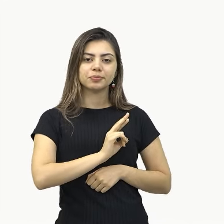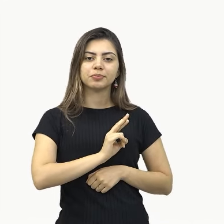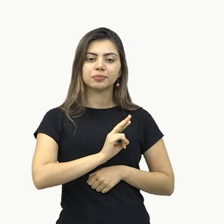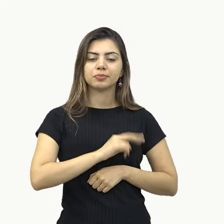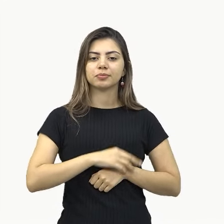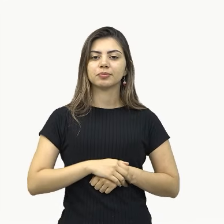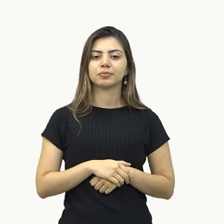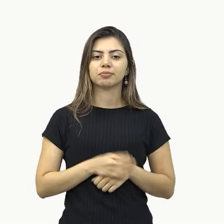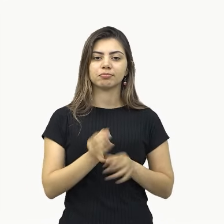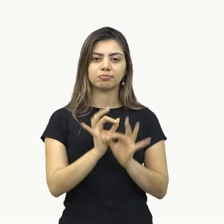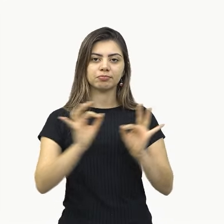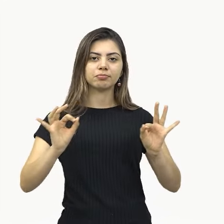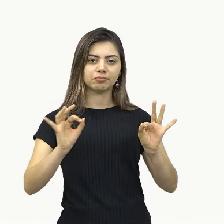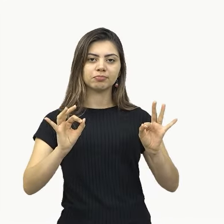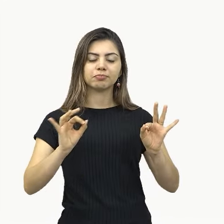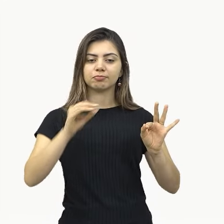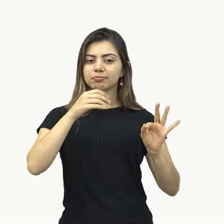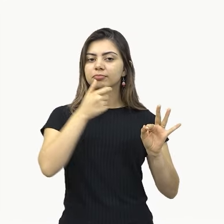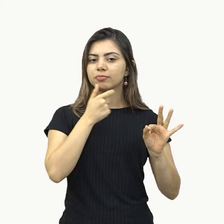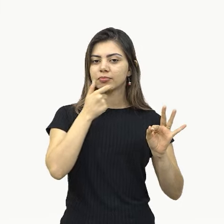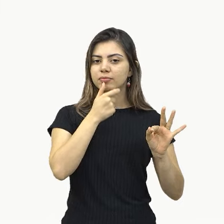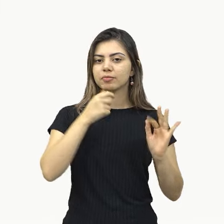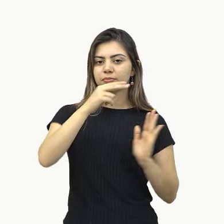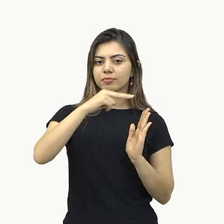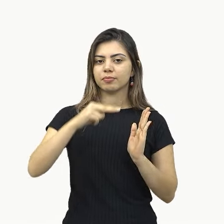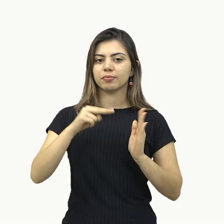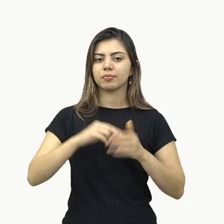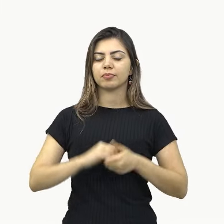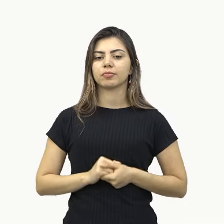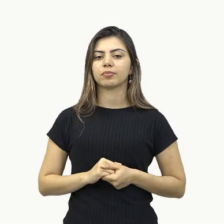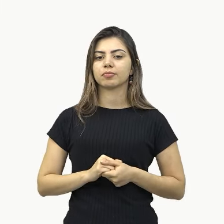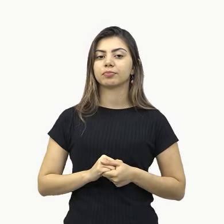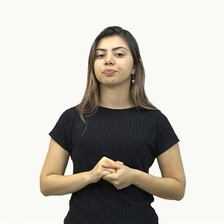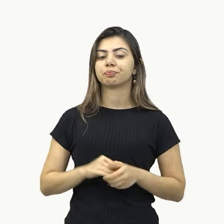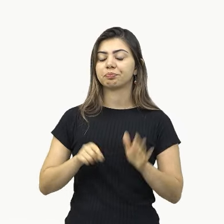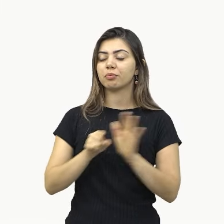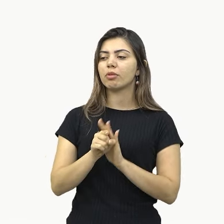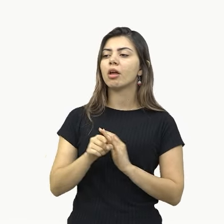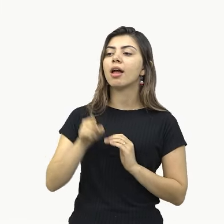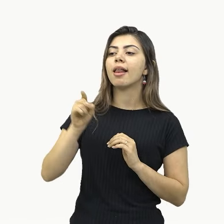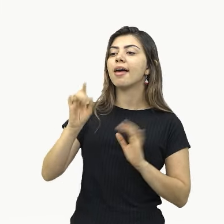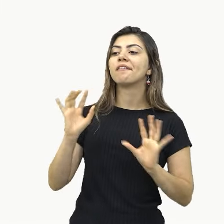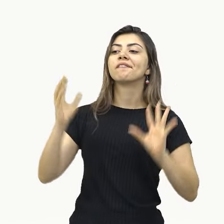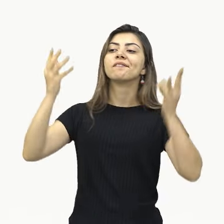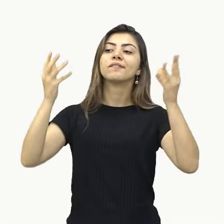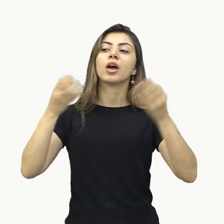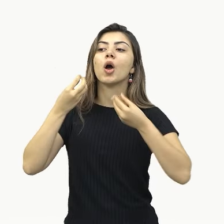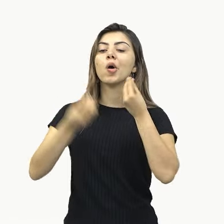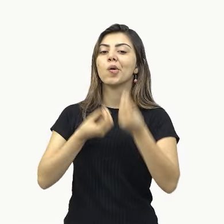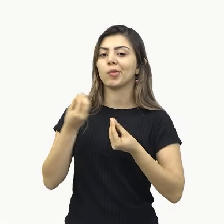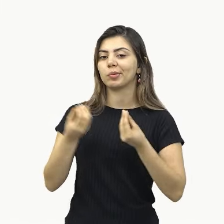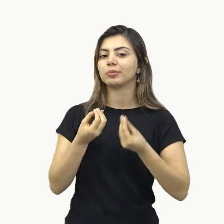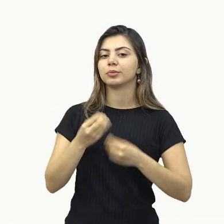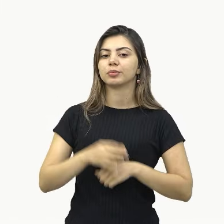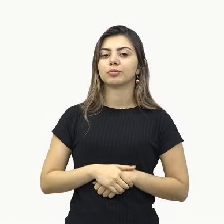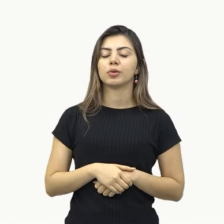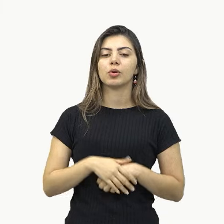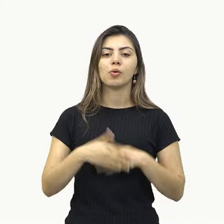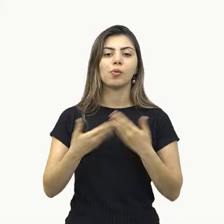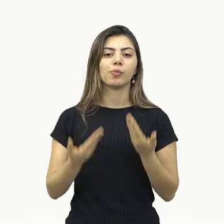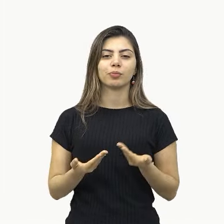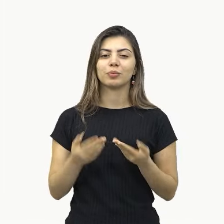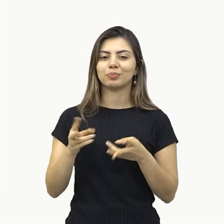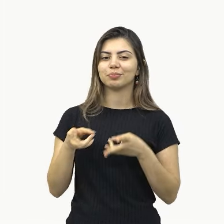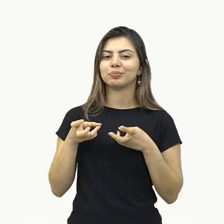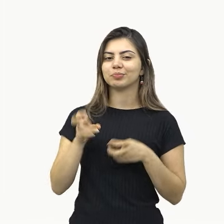2003. When was the party? Quando foi a festa? It was on Saturday. Então, quando?